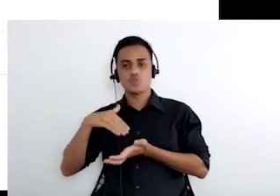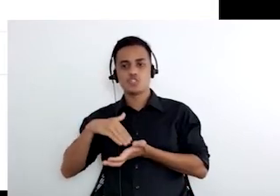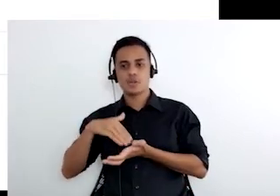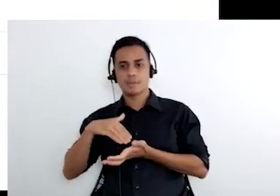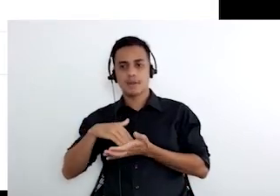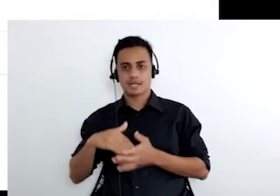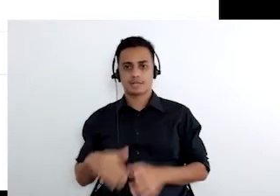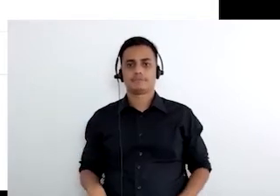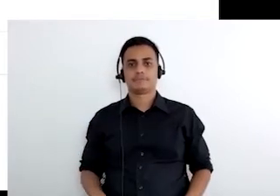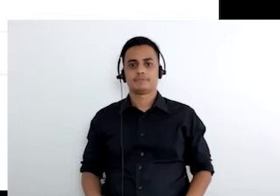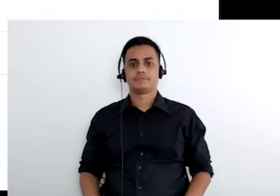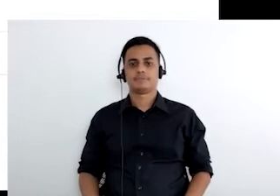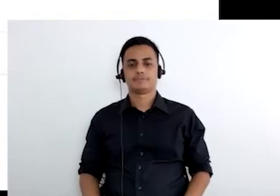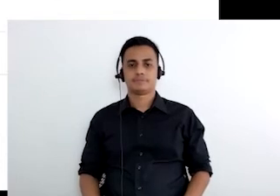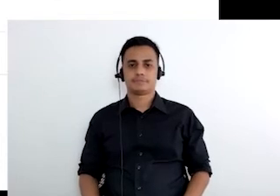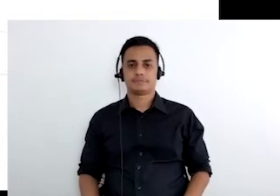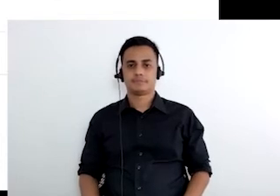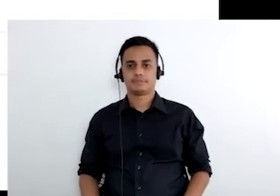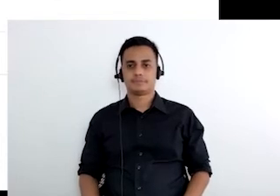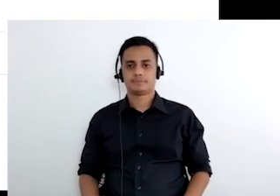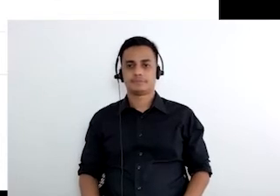no último acorde.